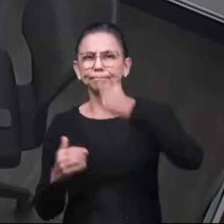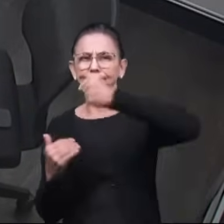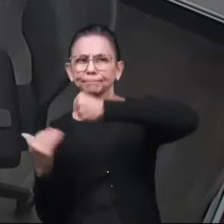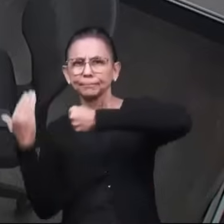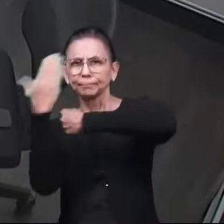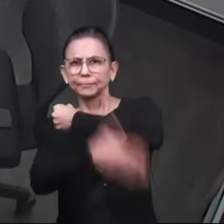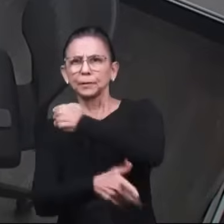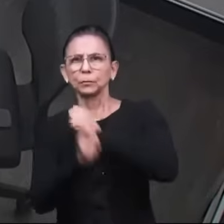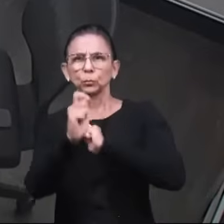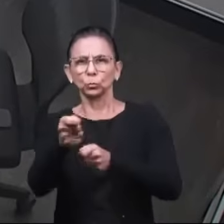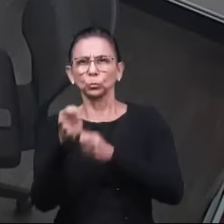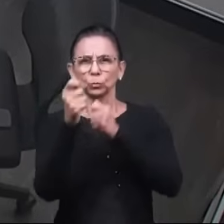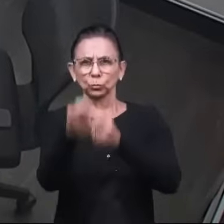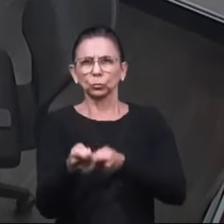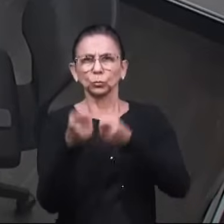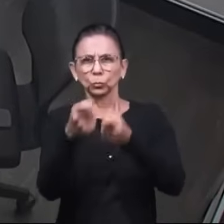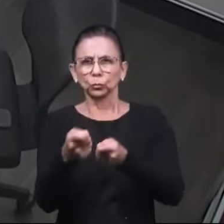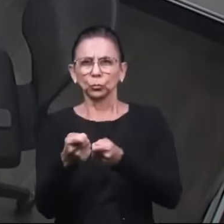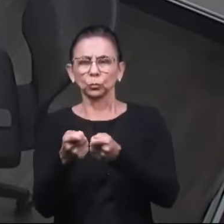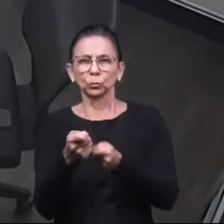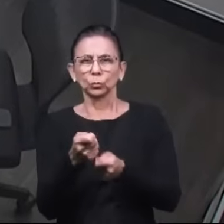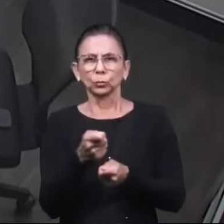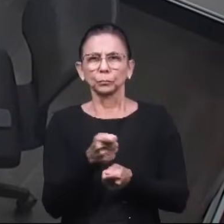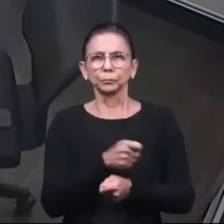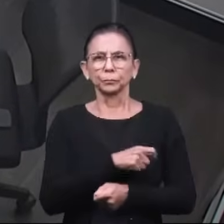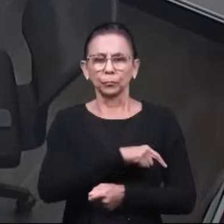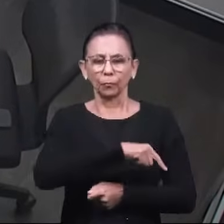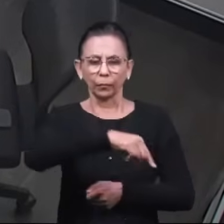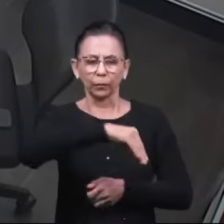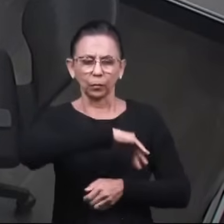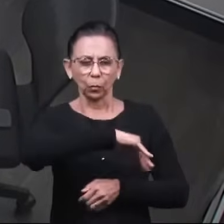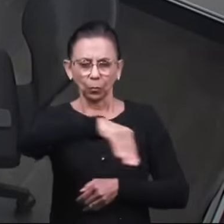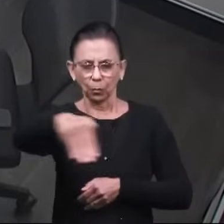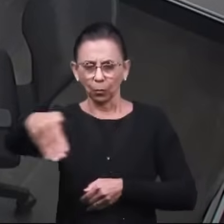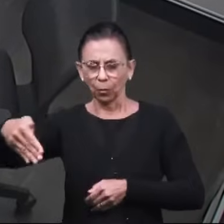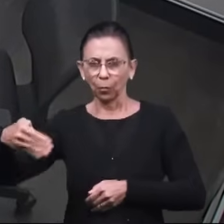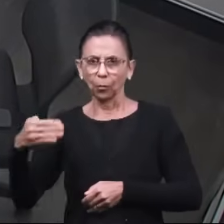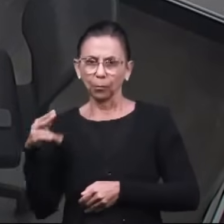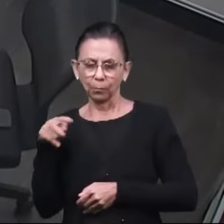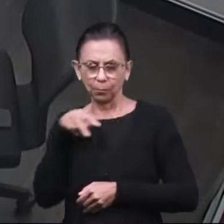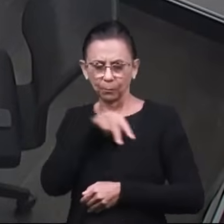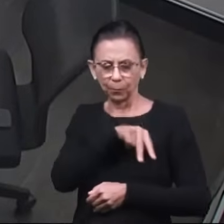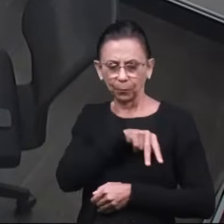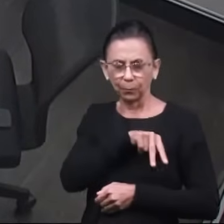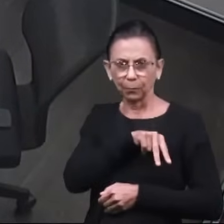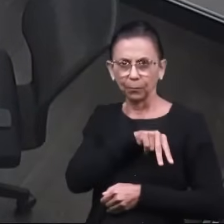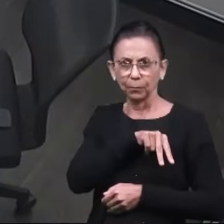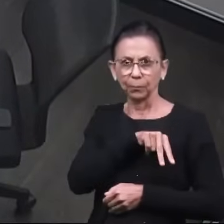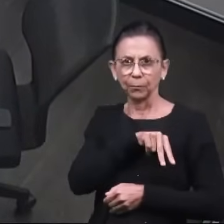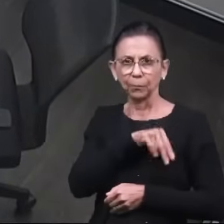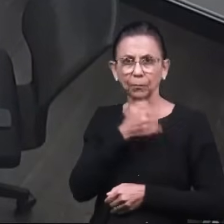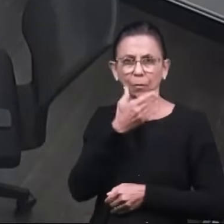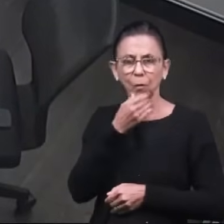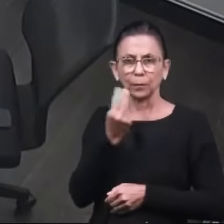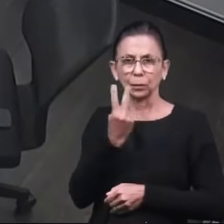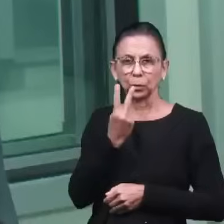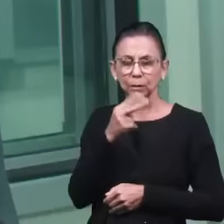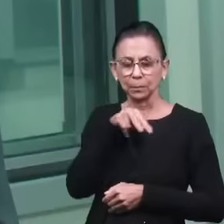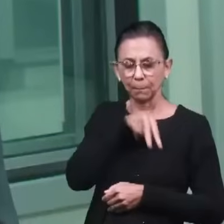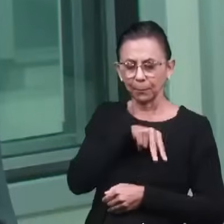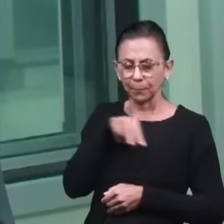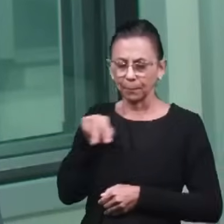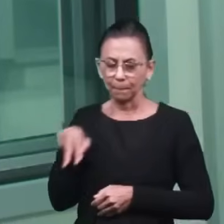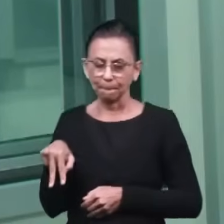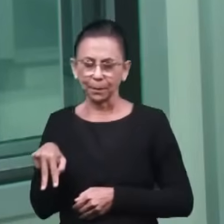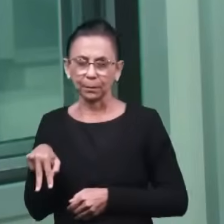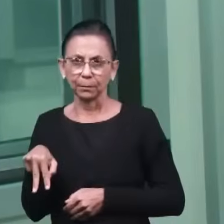né? Então, ele ficava ali junto. Então, a gente sente isso das irmãs. Elas sobem no carro, né?